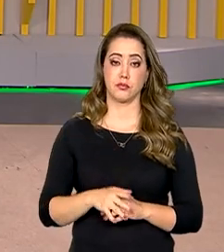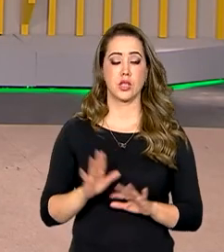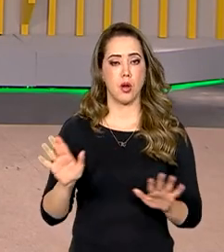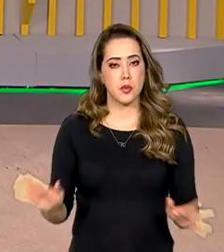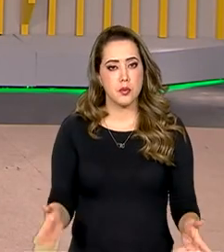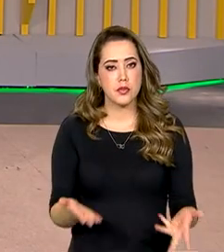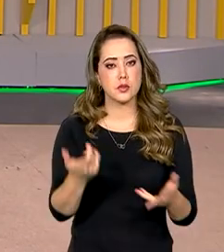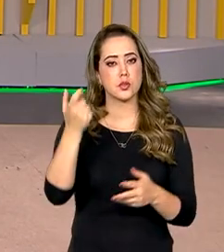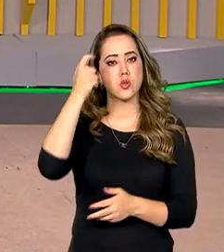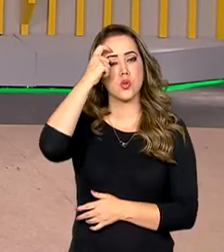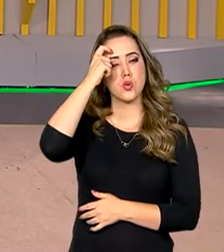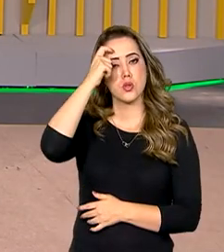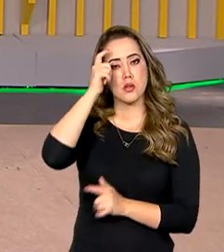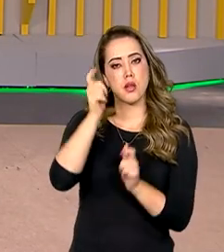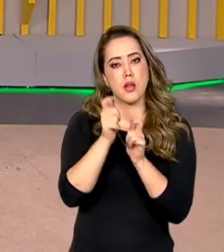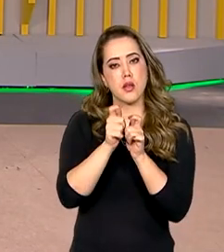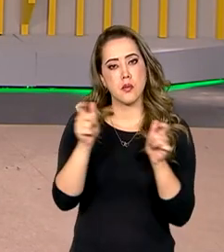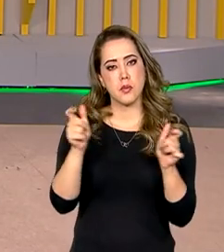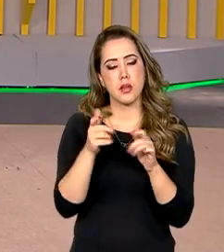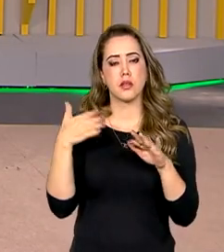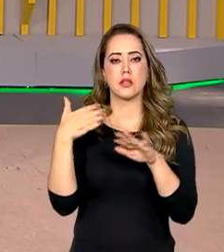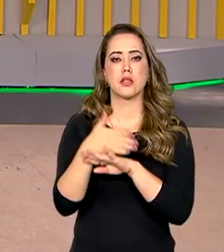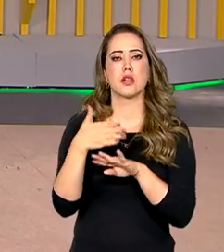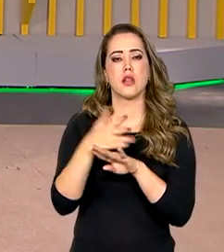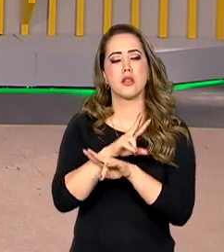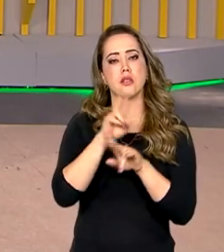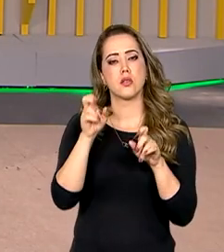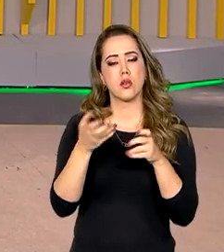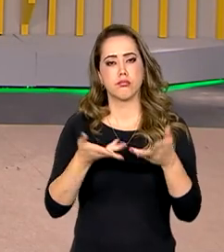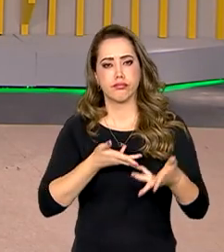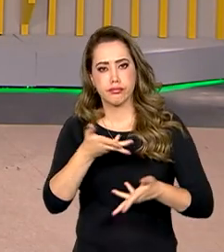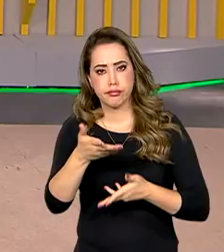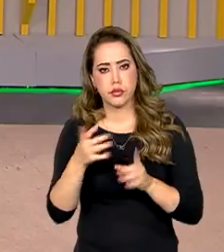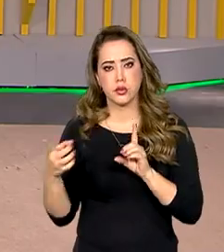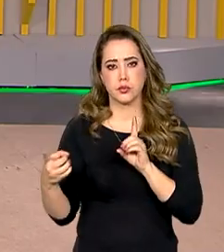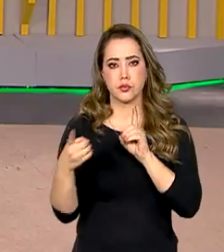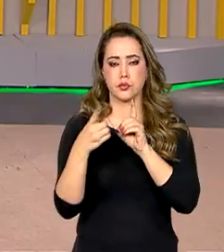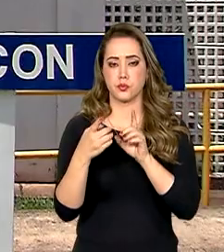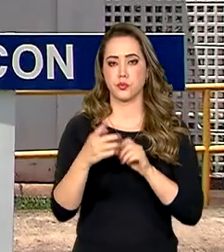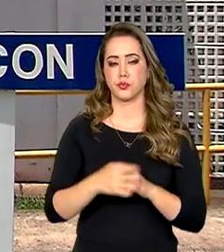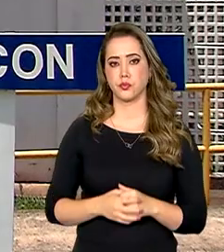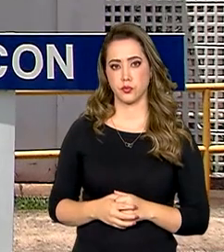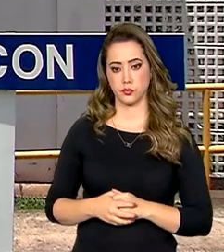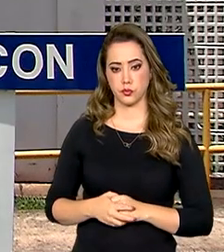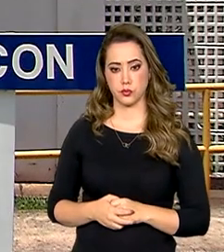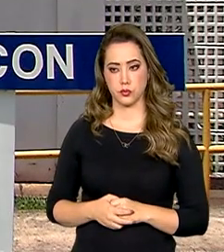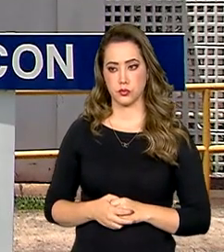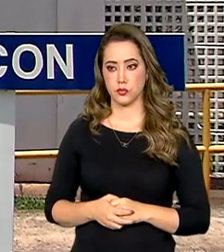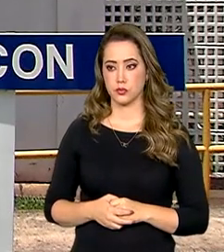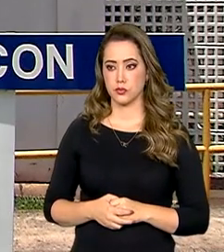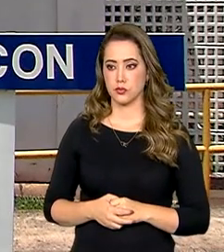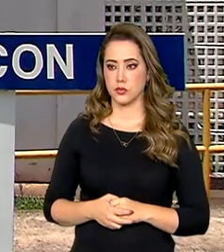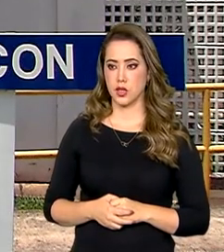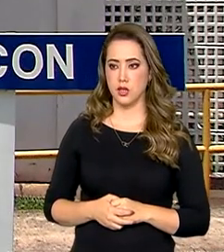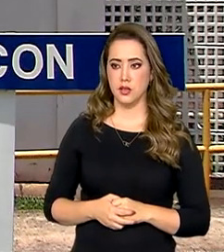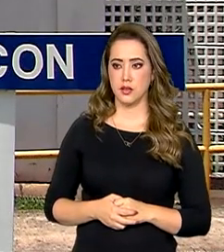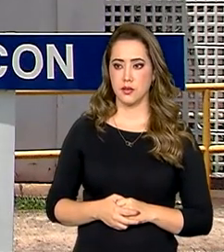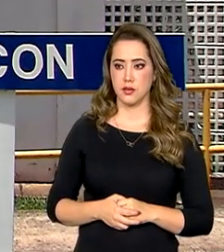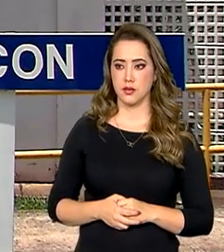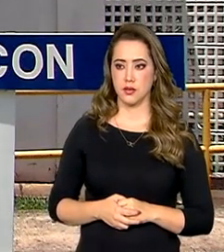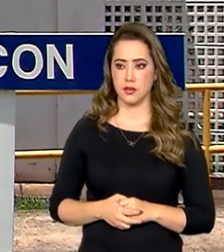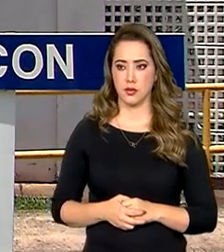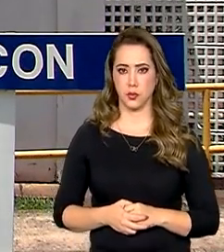a conscientização e ampliar o acesso aos serviços de diagnóstico. Para este ano,